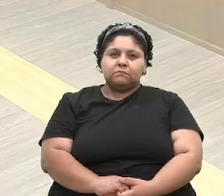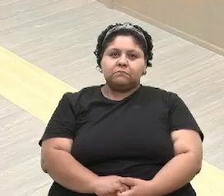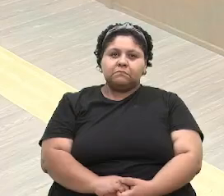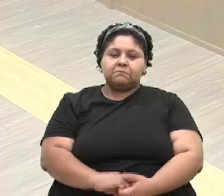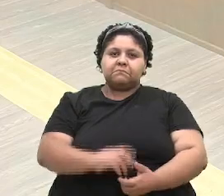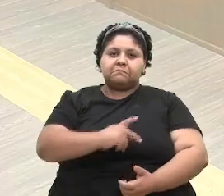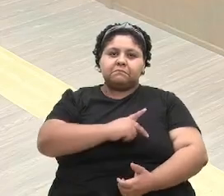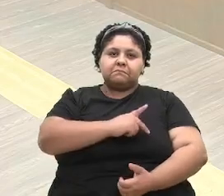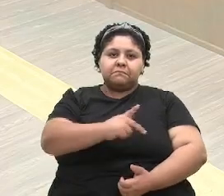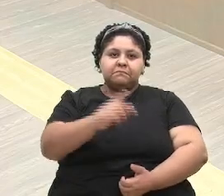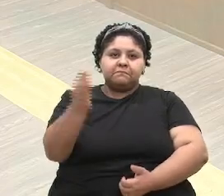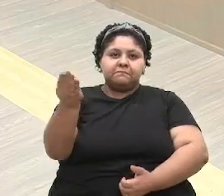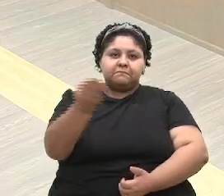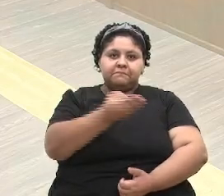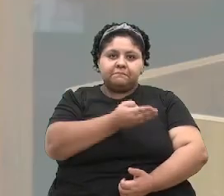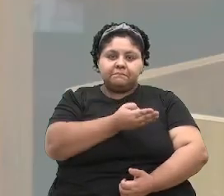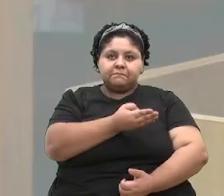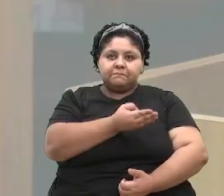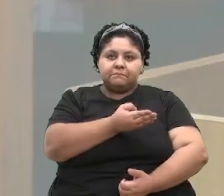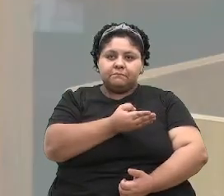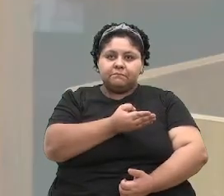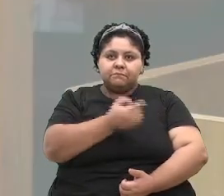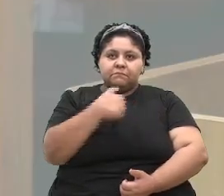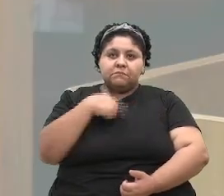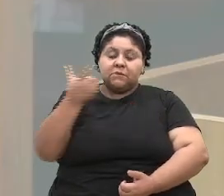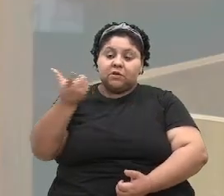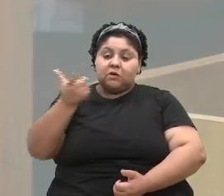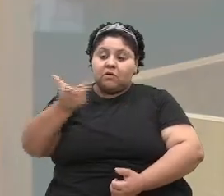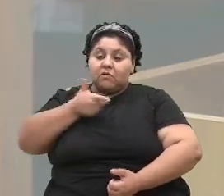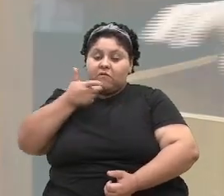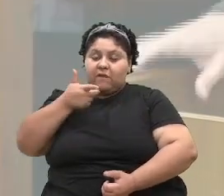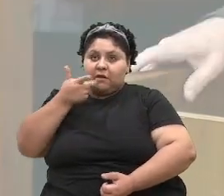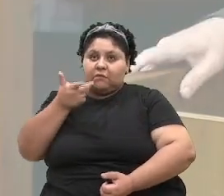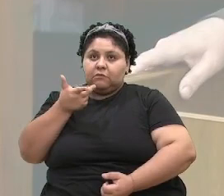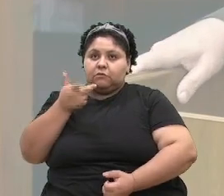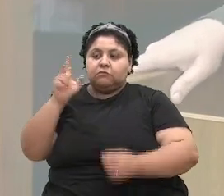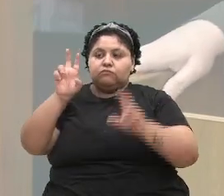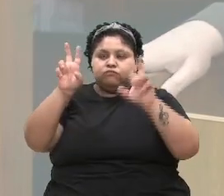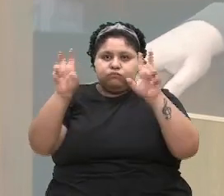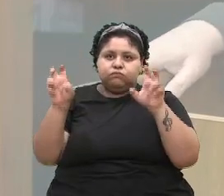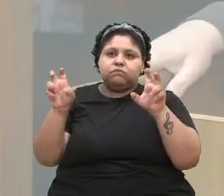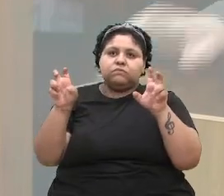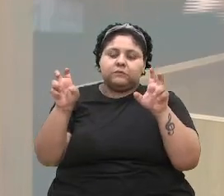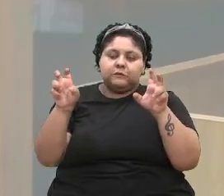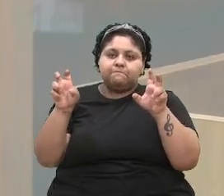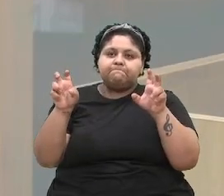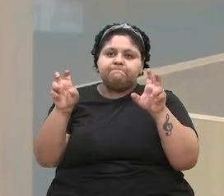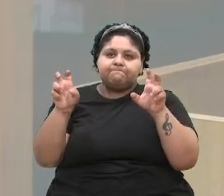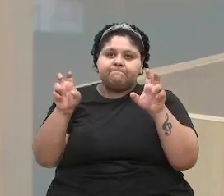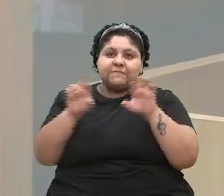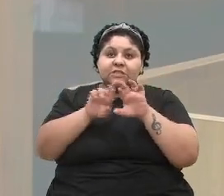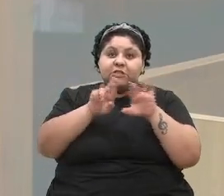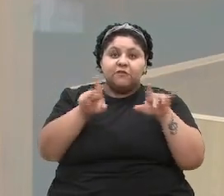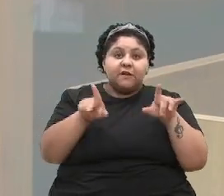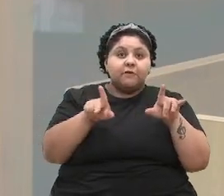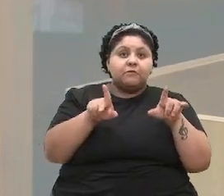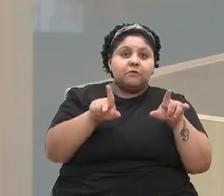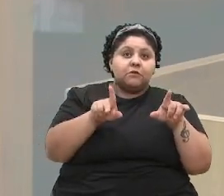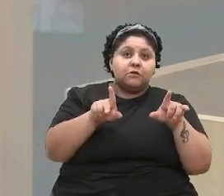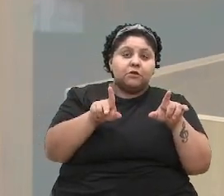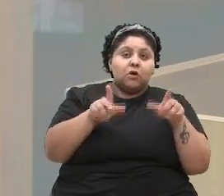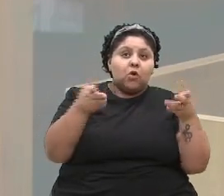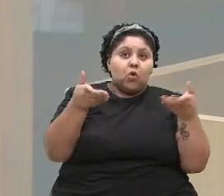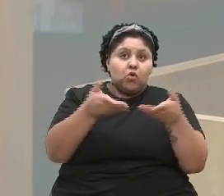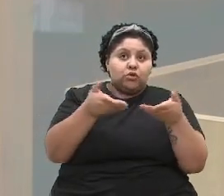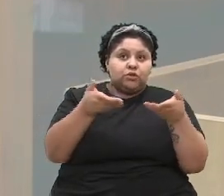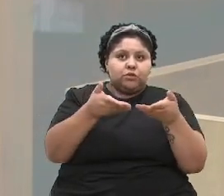Senhora presidente, caros colegas, eu quero trazer então um assunto diferente, né, do que tivemos hoje a manhã